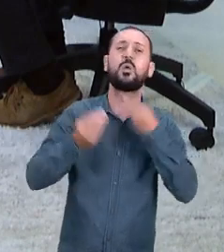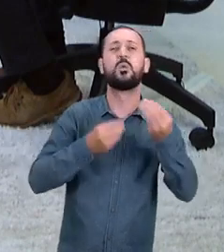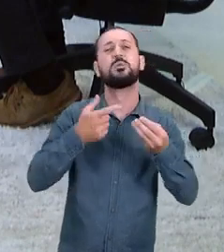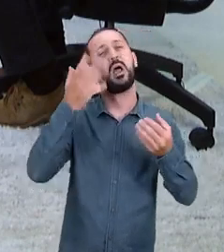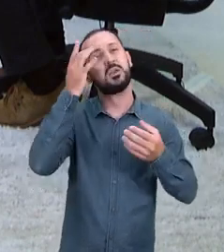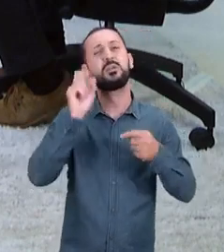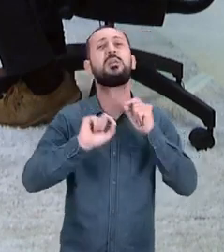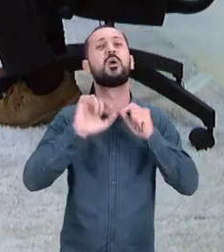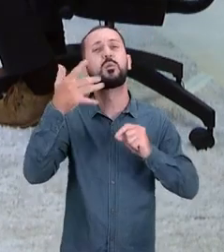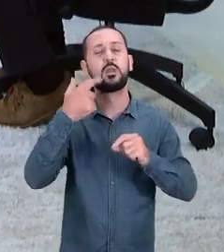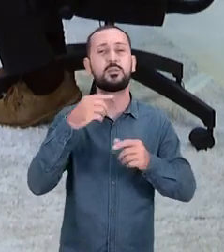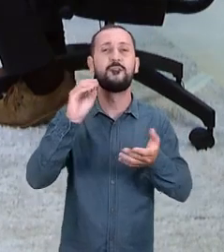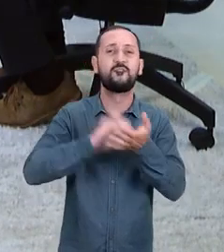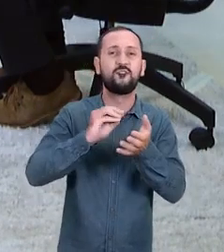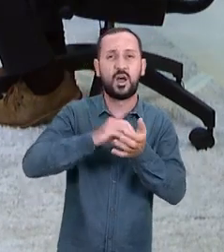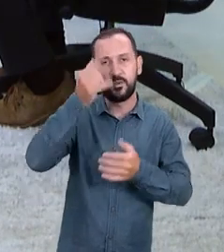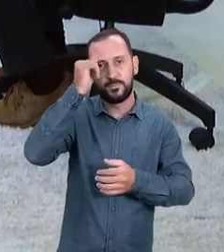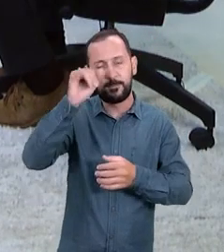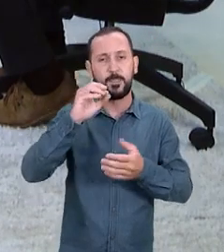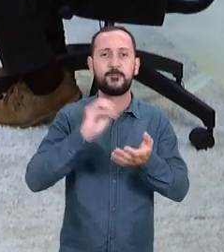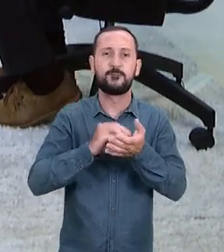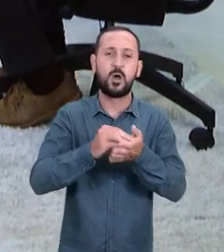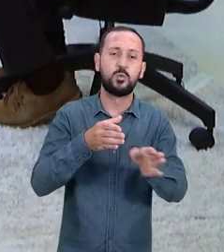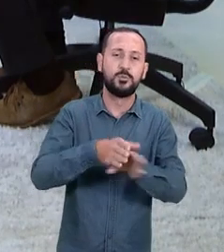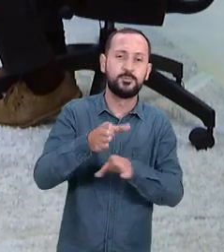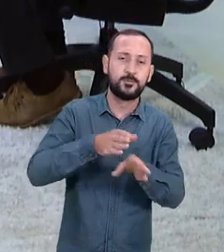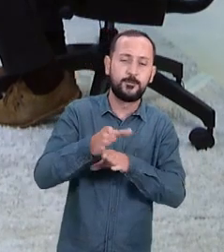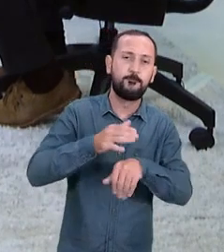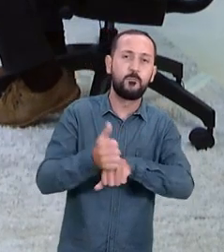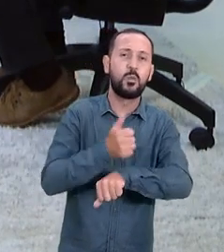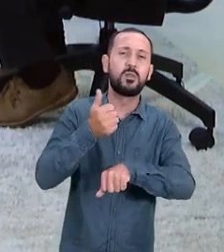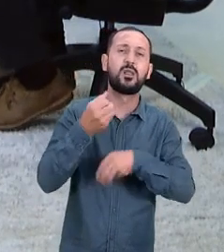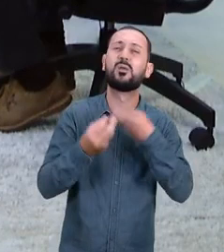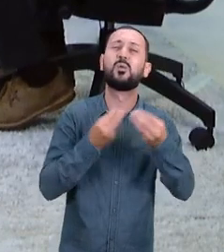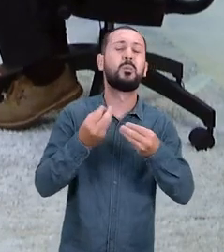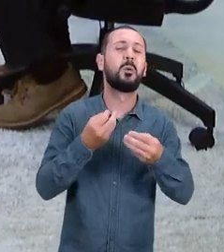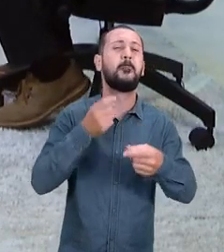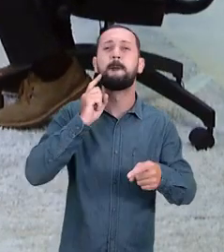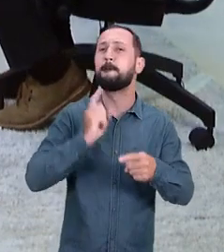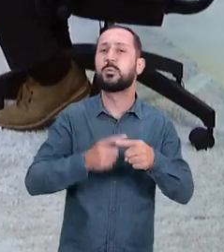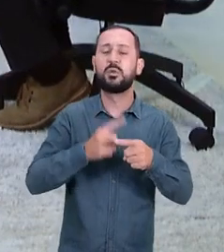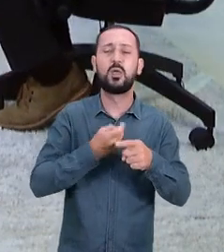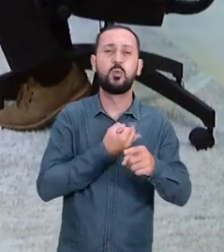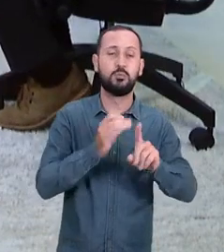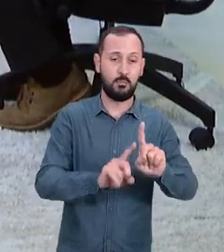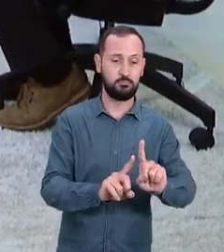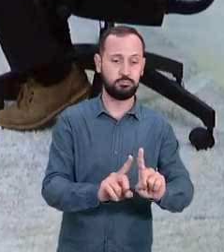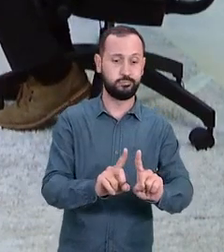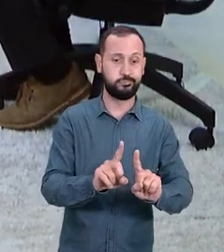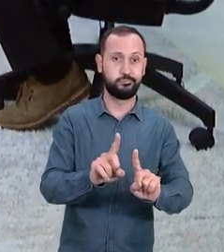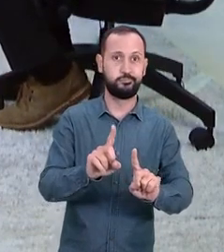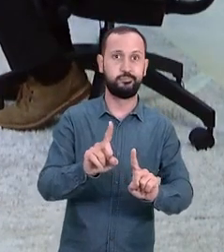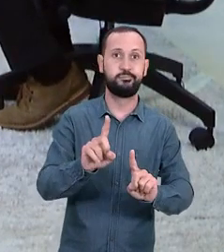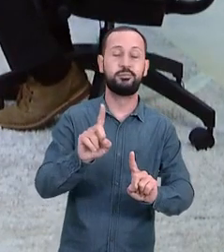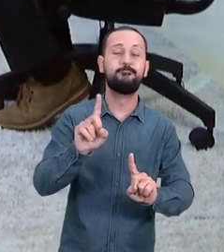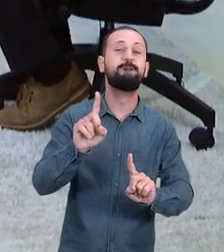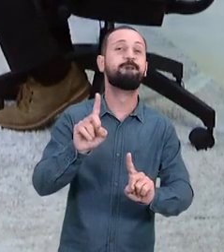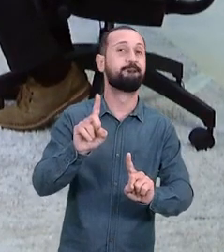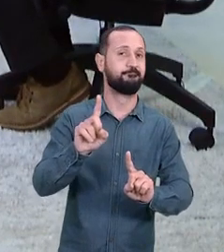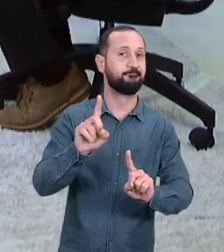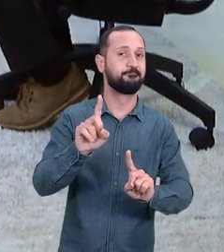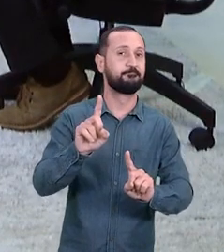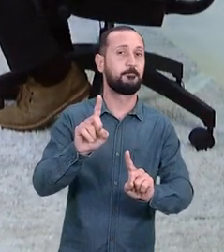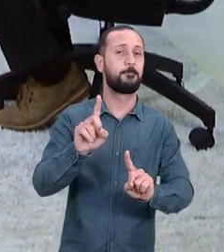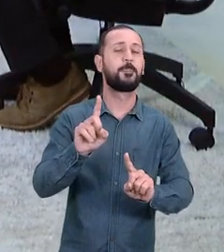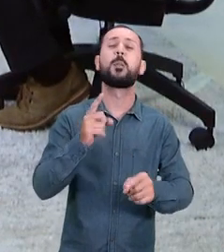falta de prevenção, falta de qualidade de orientação. Por que que aumenta esse, por que que tivemos esse aumento